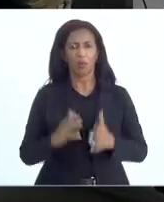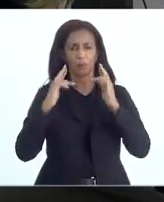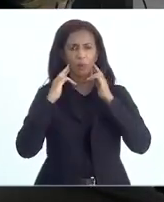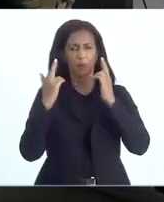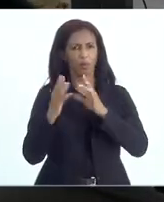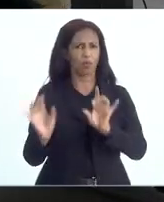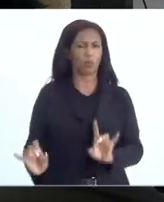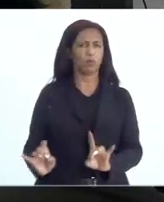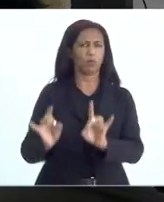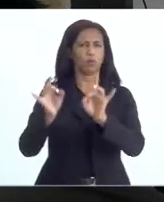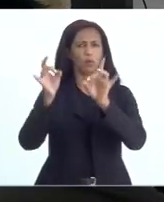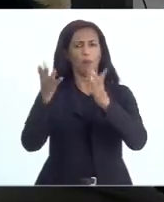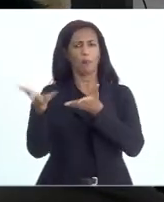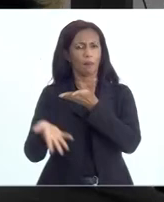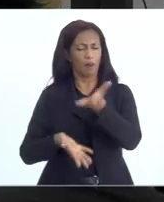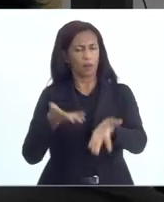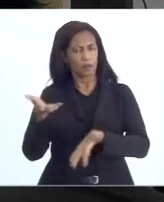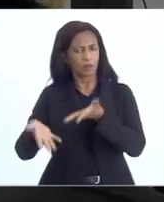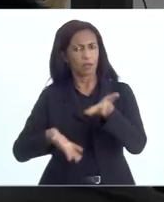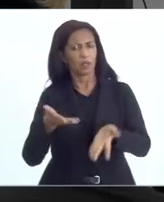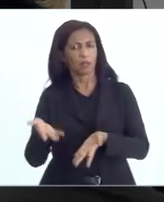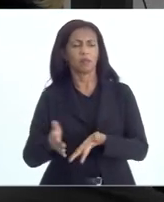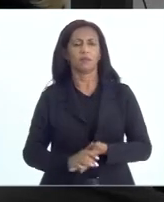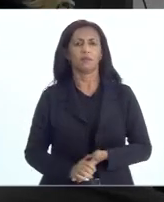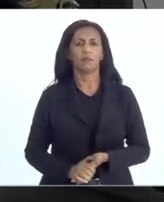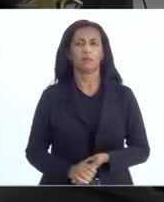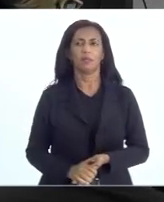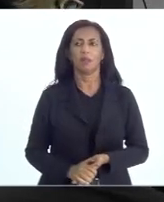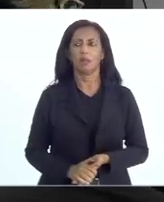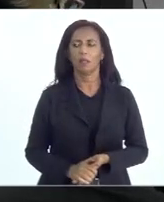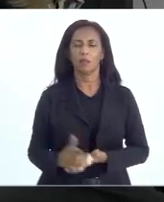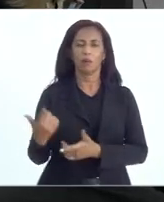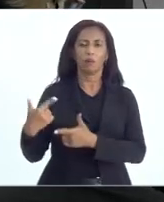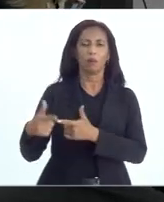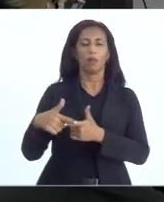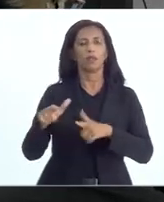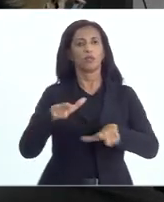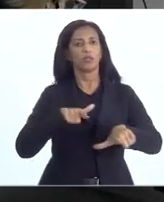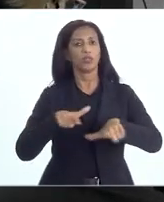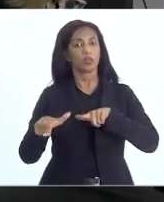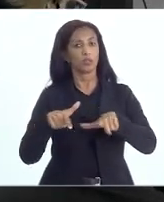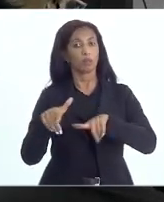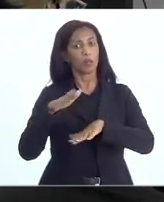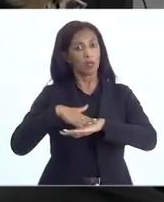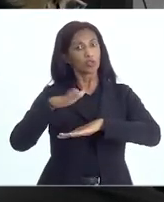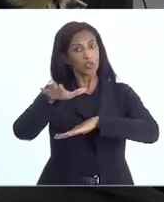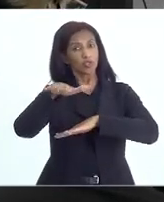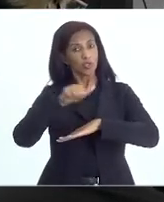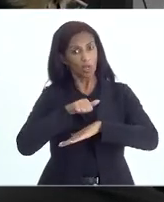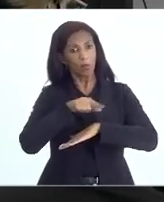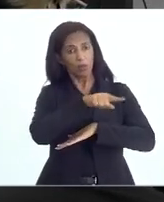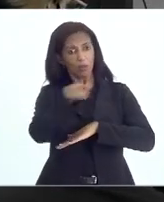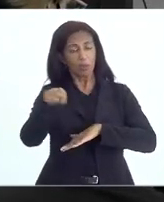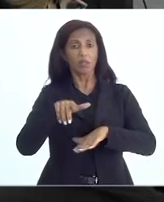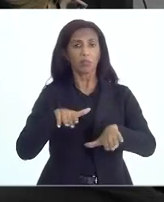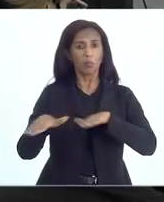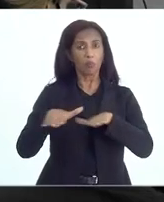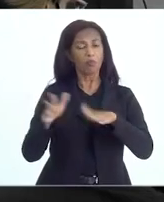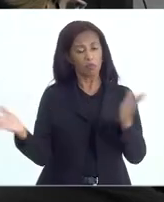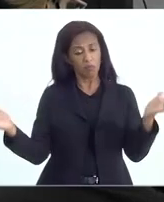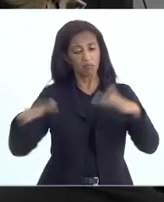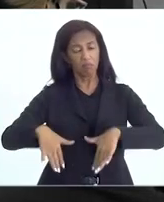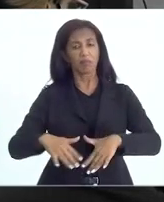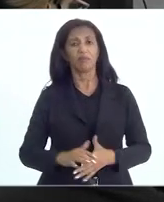audiência exclusiva para tratar dos guardas de guarda-vidas a situação de trabalho condições de trabalho provocando esse movimento